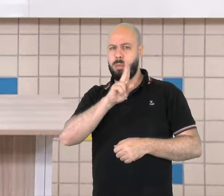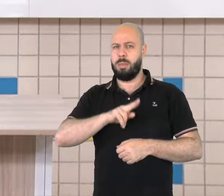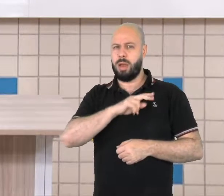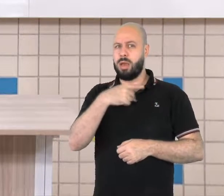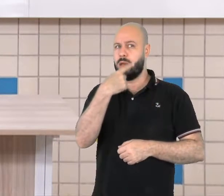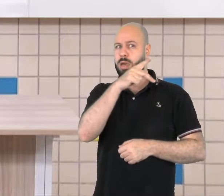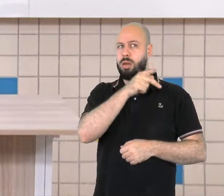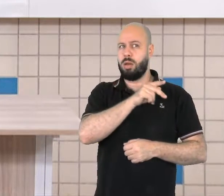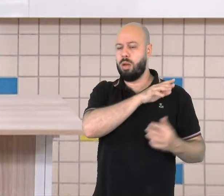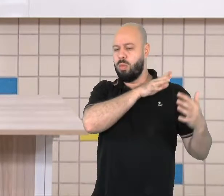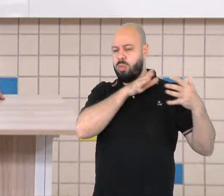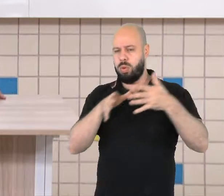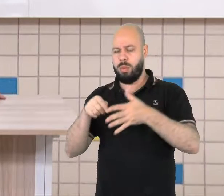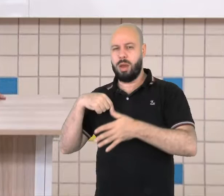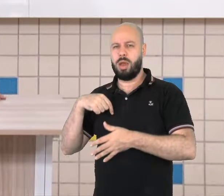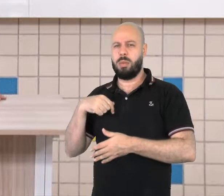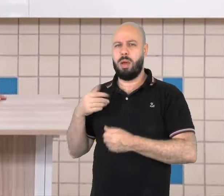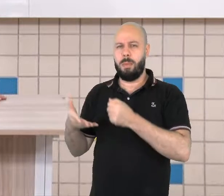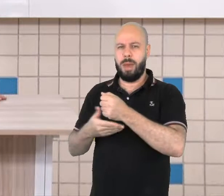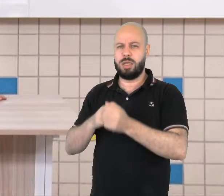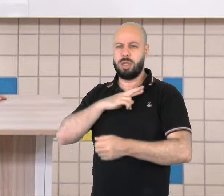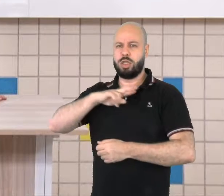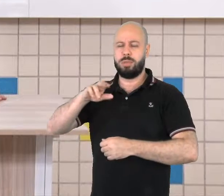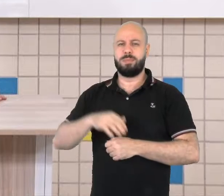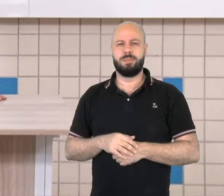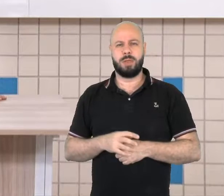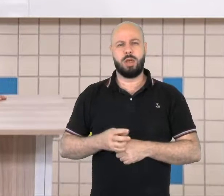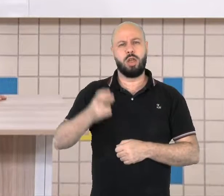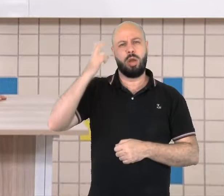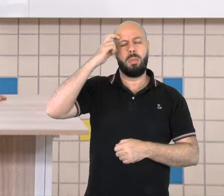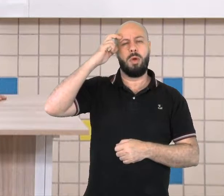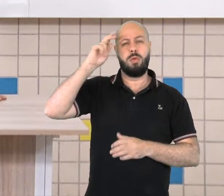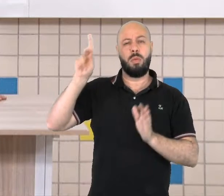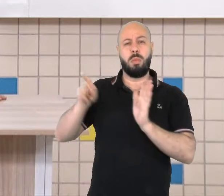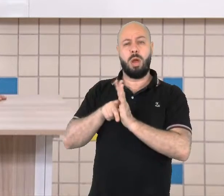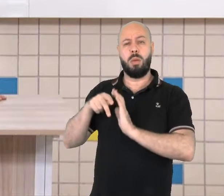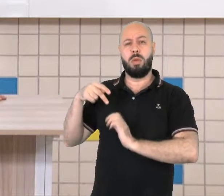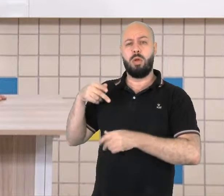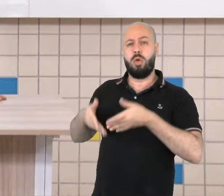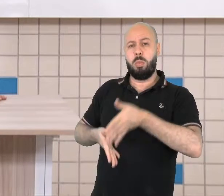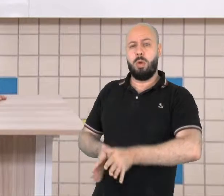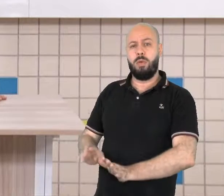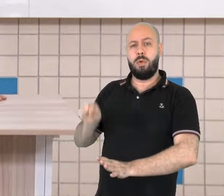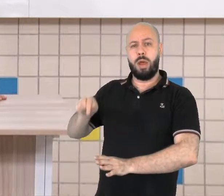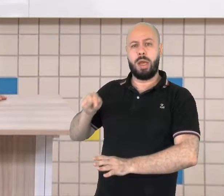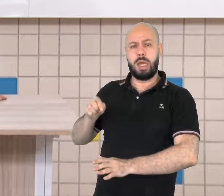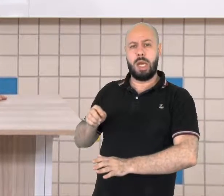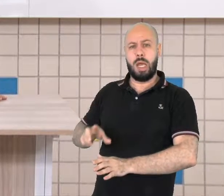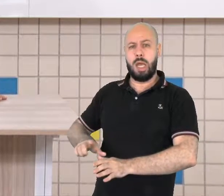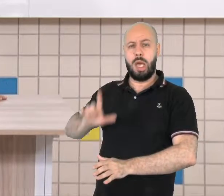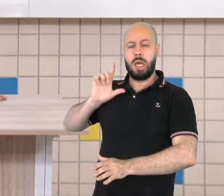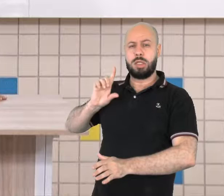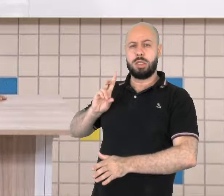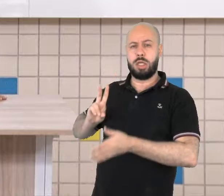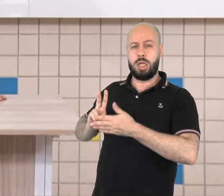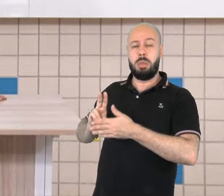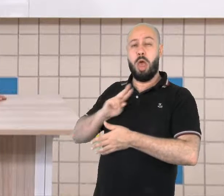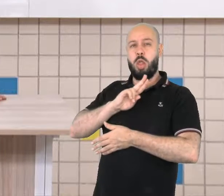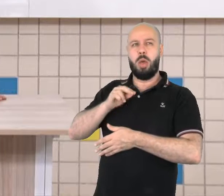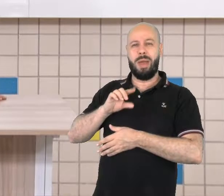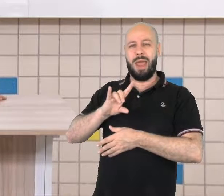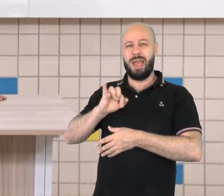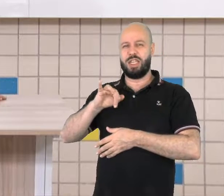deles. E na questão cultural dos povos nativos, que são nativos, eles que chamaram de